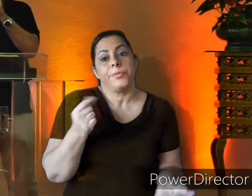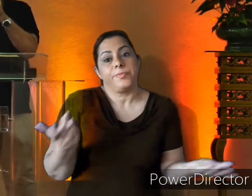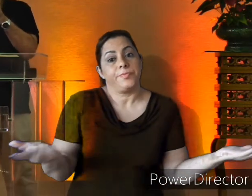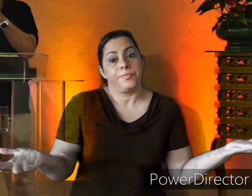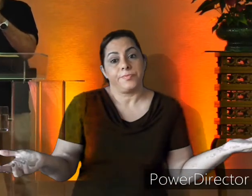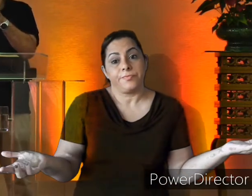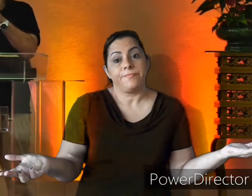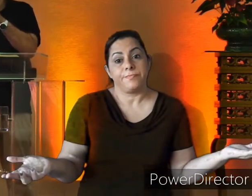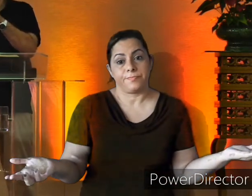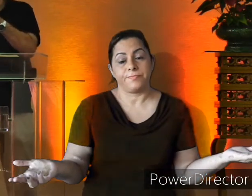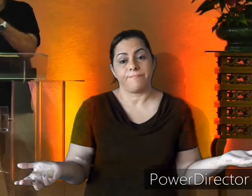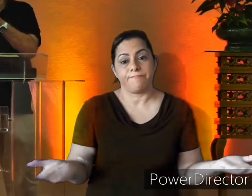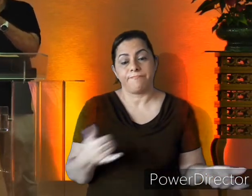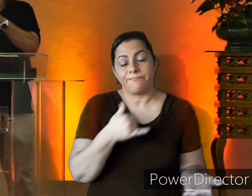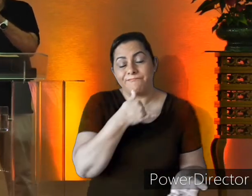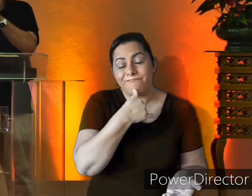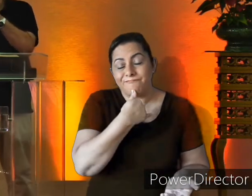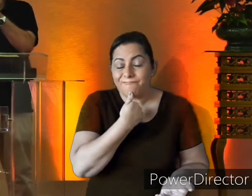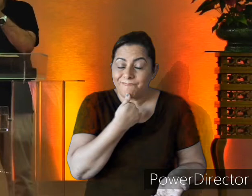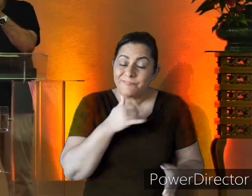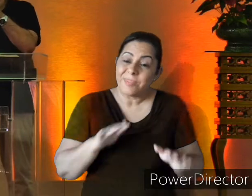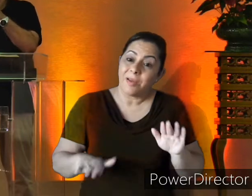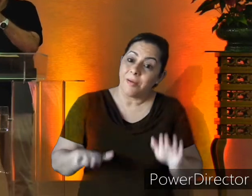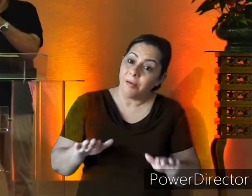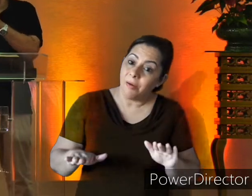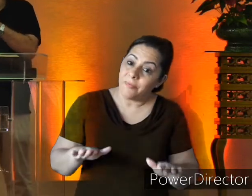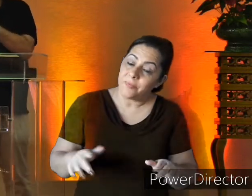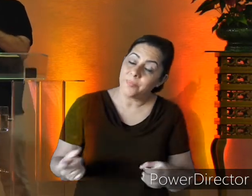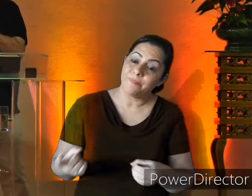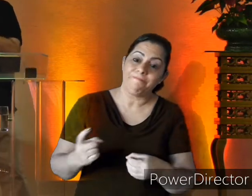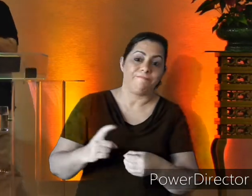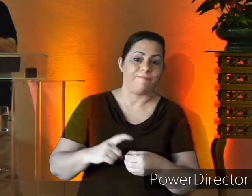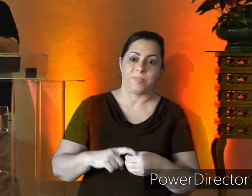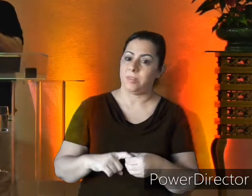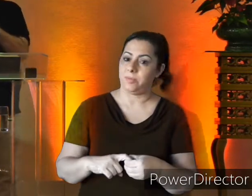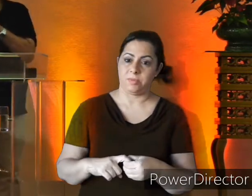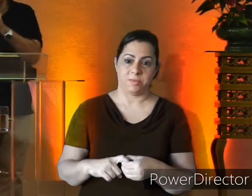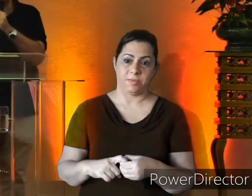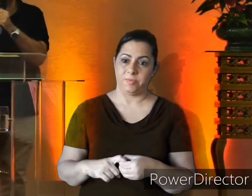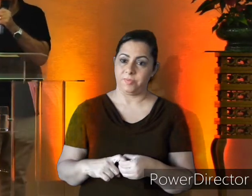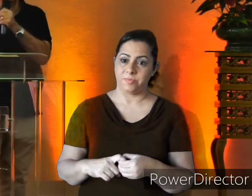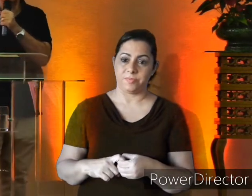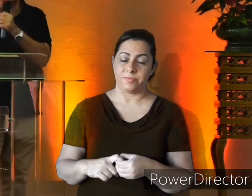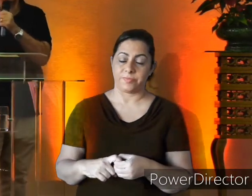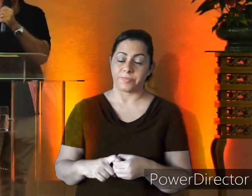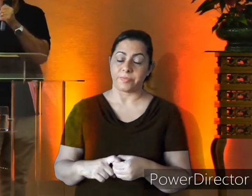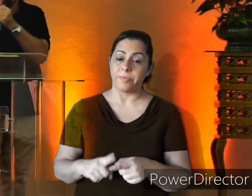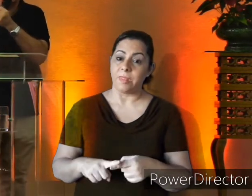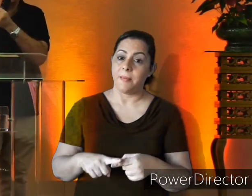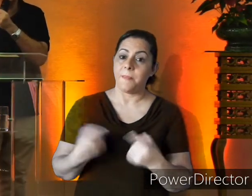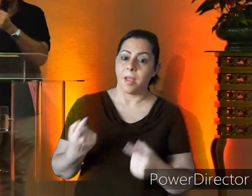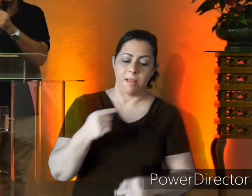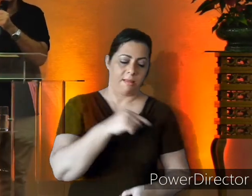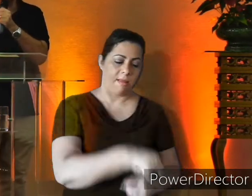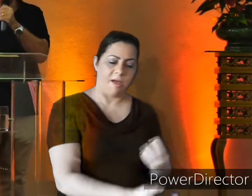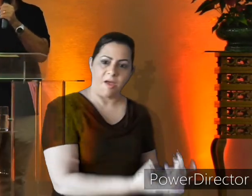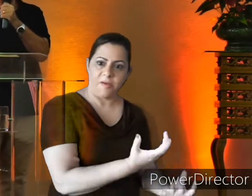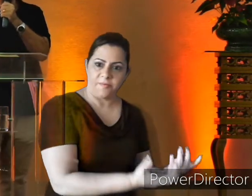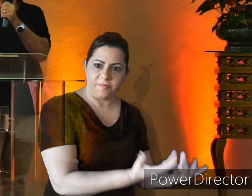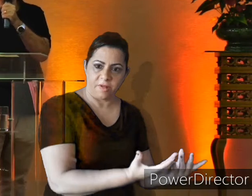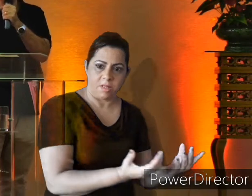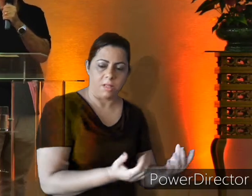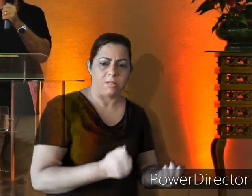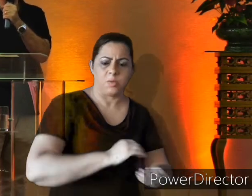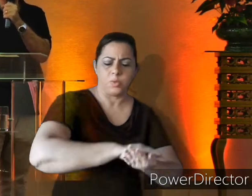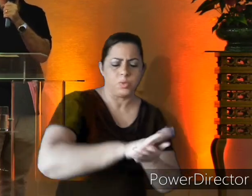nem todos voltam depois para a casa de Deus. As portas do inferno não vão prevalecer contra a igreja do